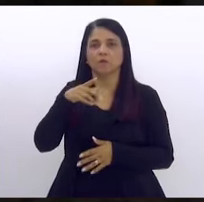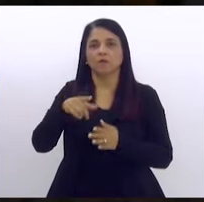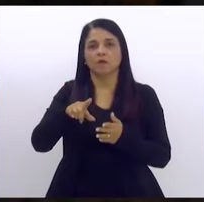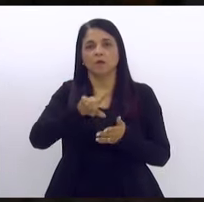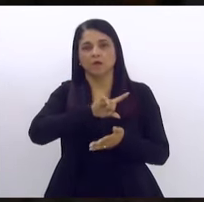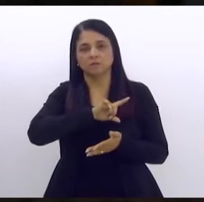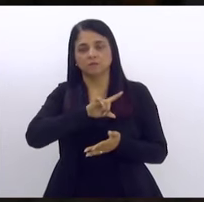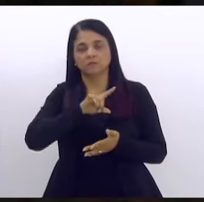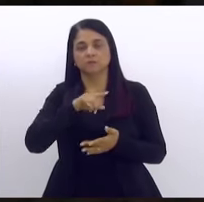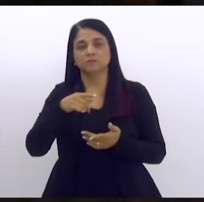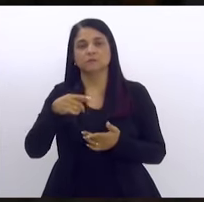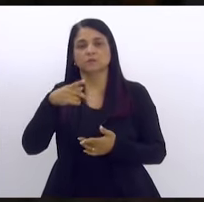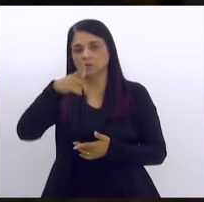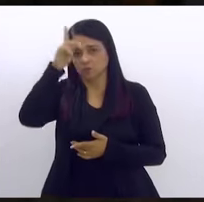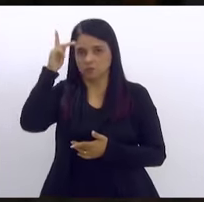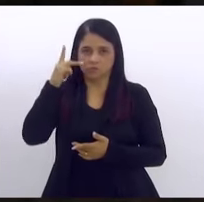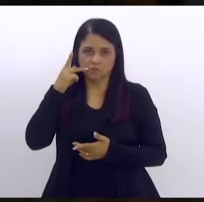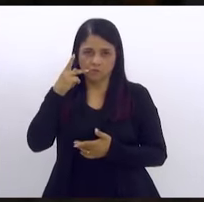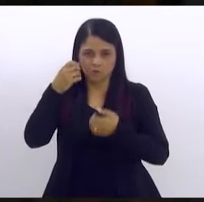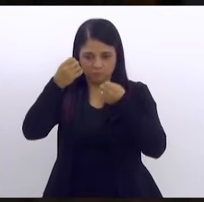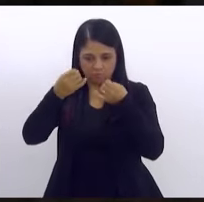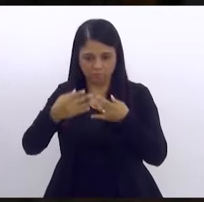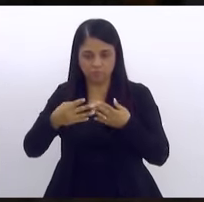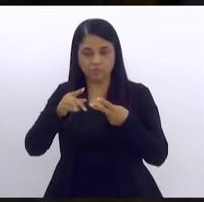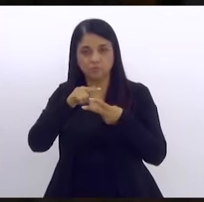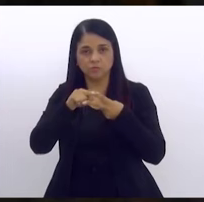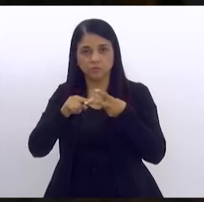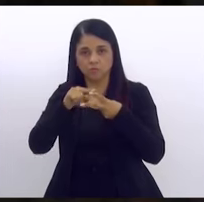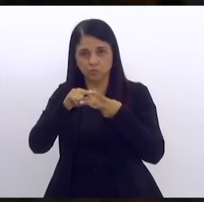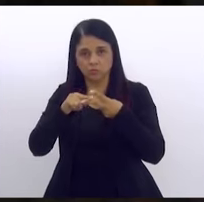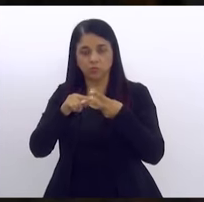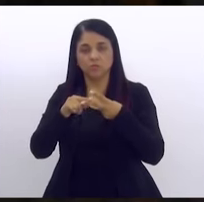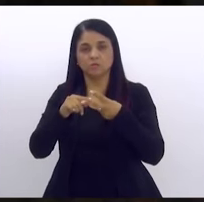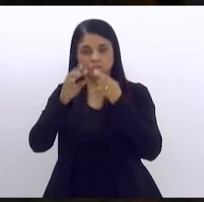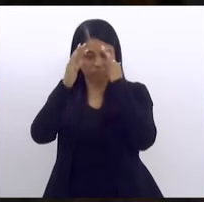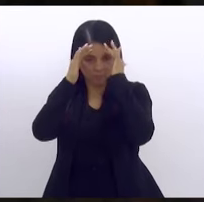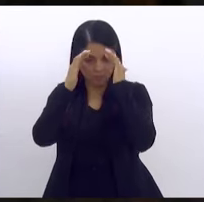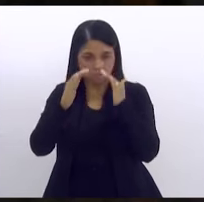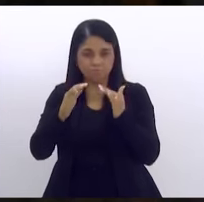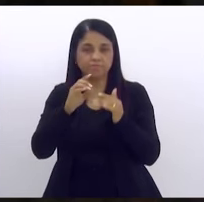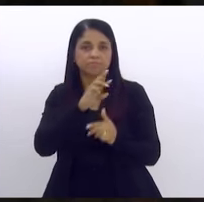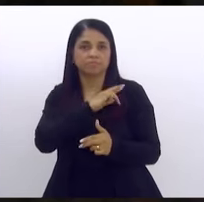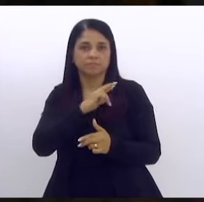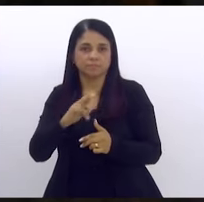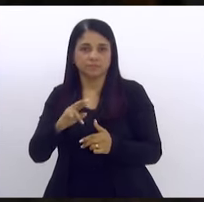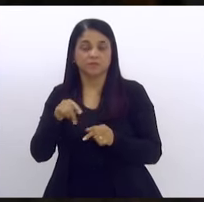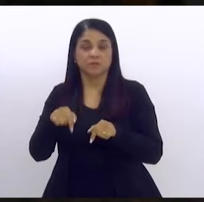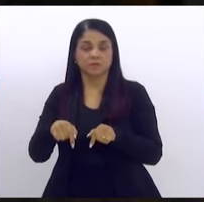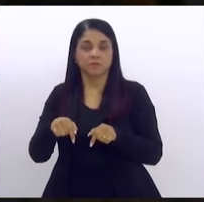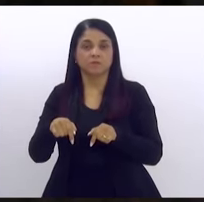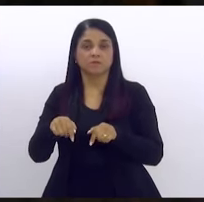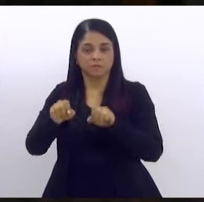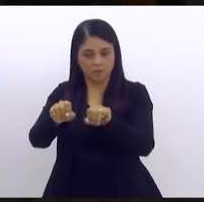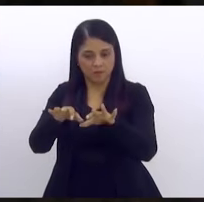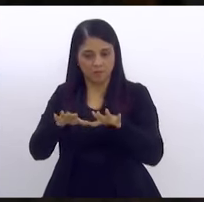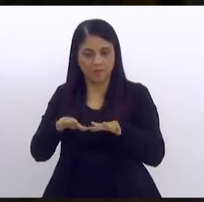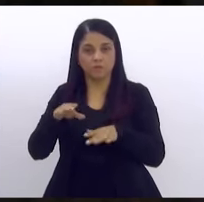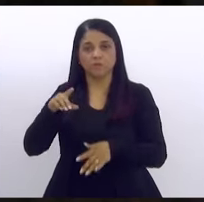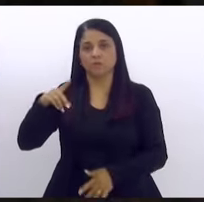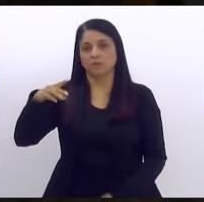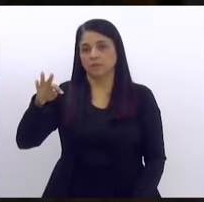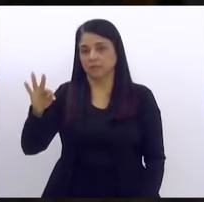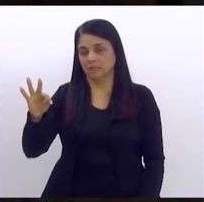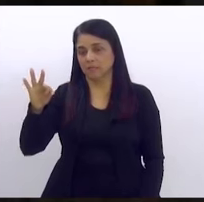né, Luiz Paulo, falou que são duas casas responsáveis, o Parlamento aqui e o TCE, o Tribunal